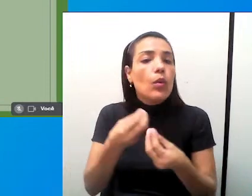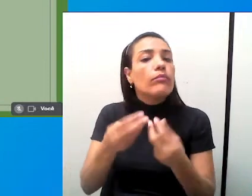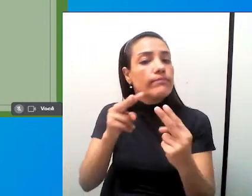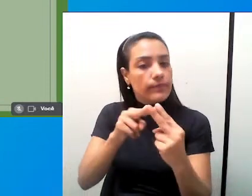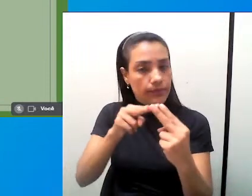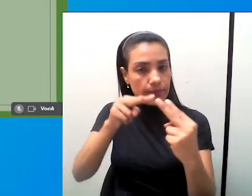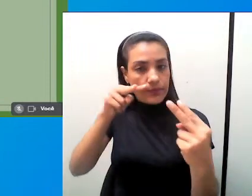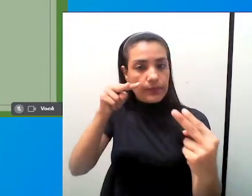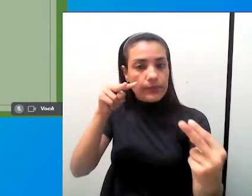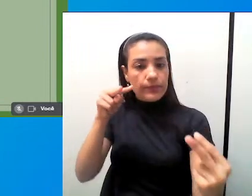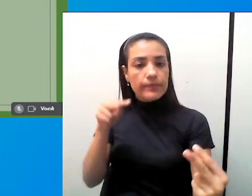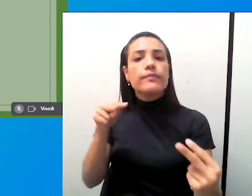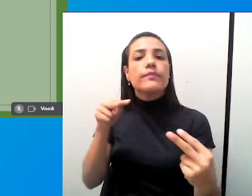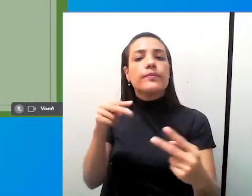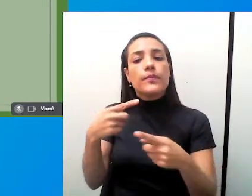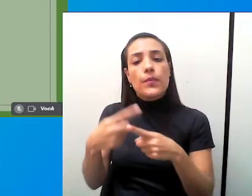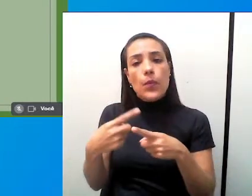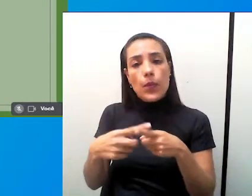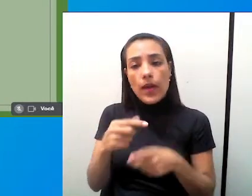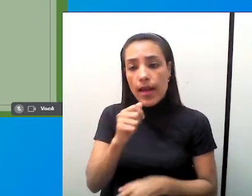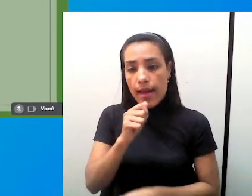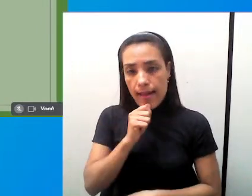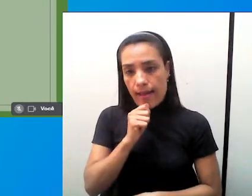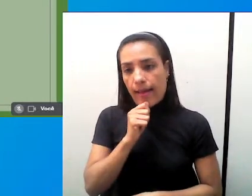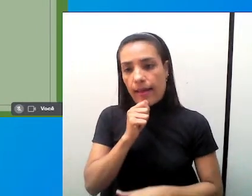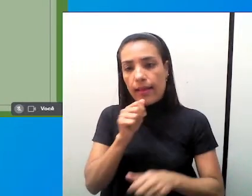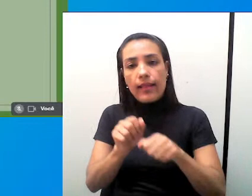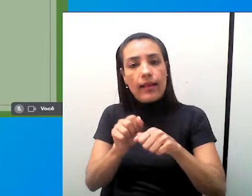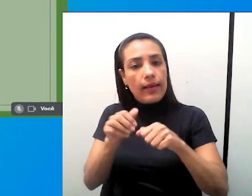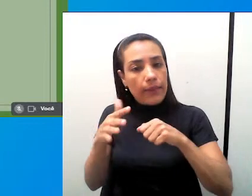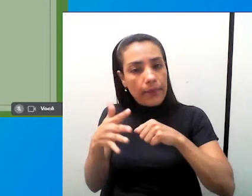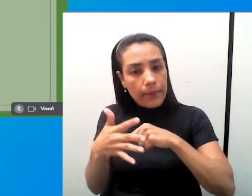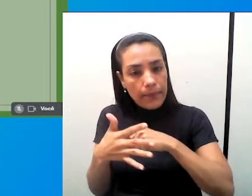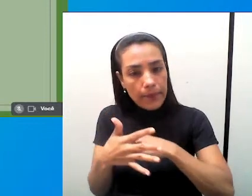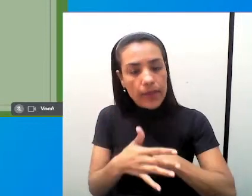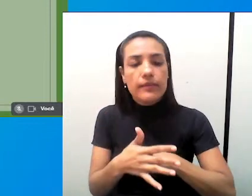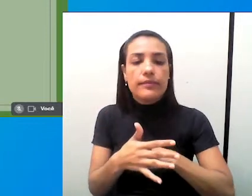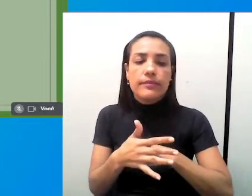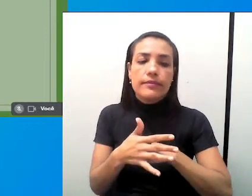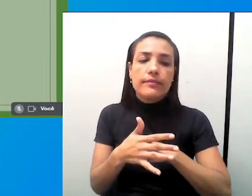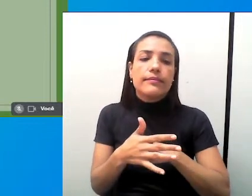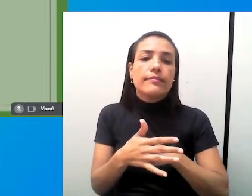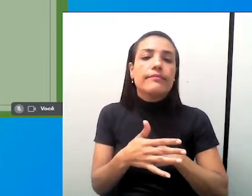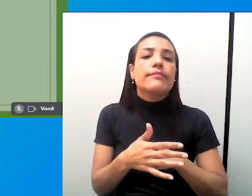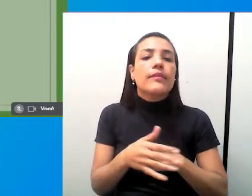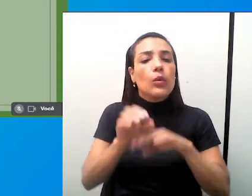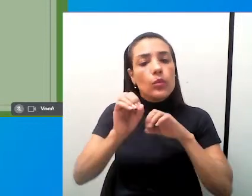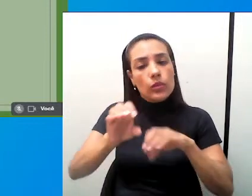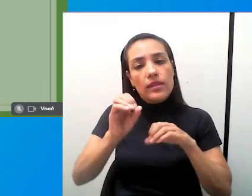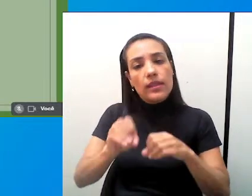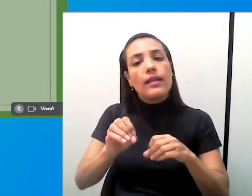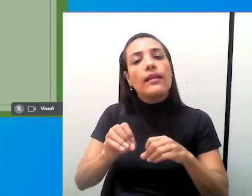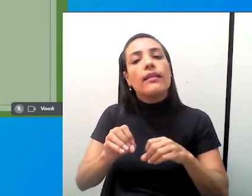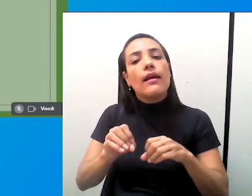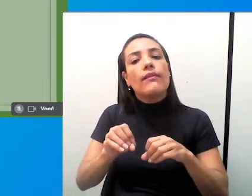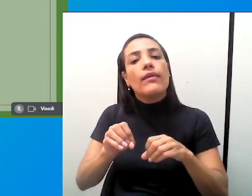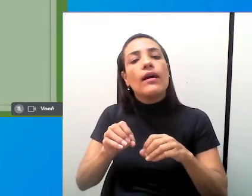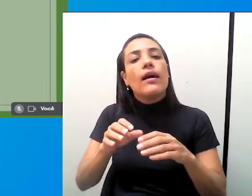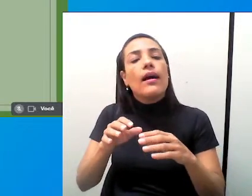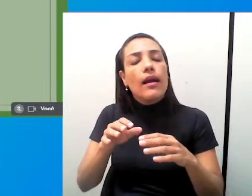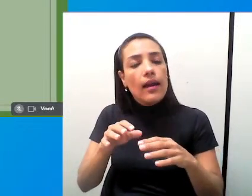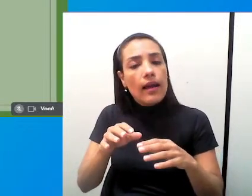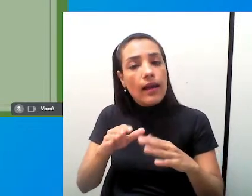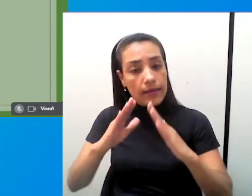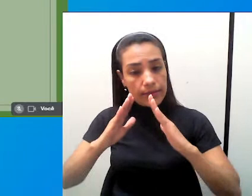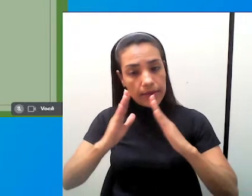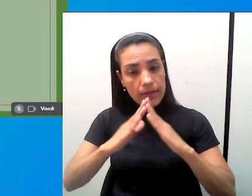remota, porque estávamos, né, ainda em um período, né, do pico da pandemia, ensino remoto, e depois